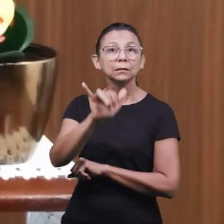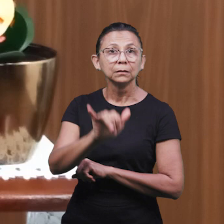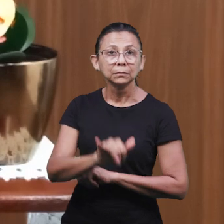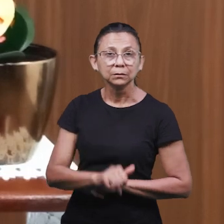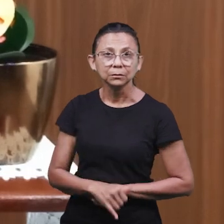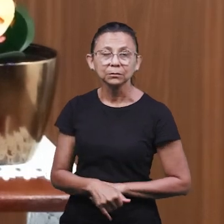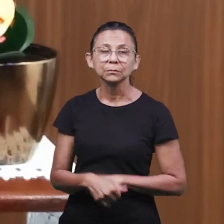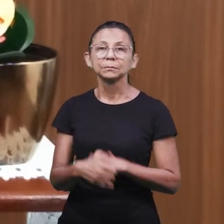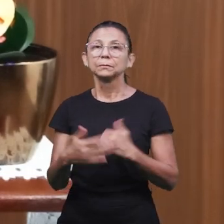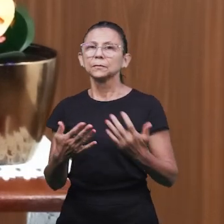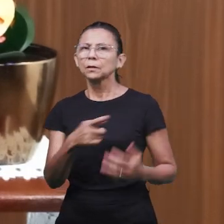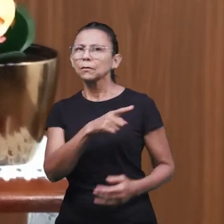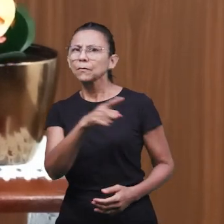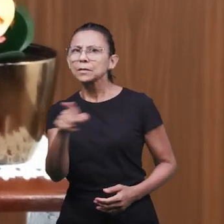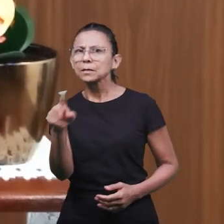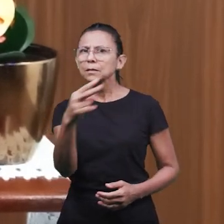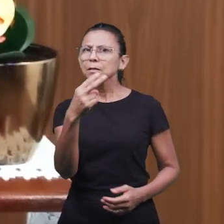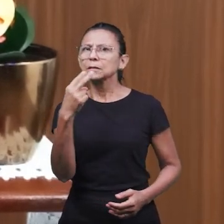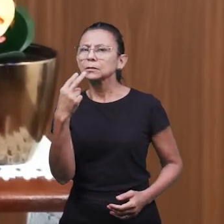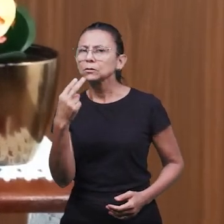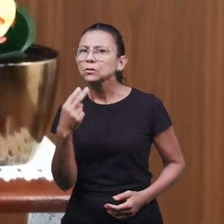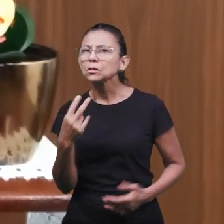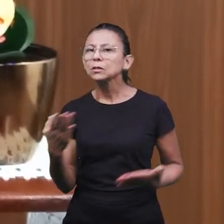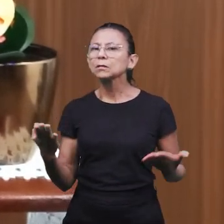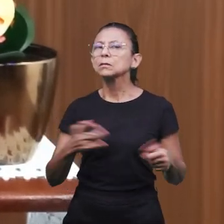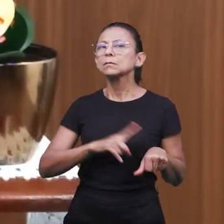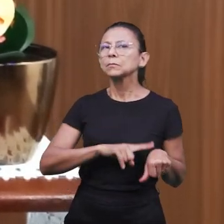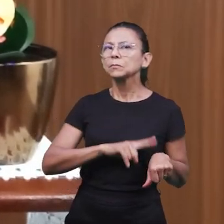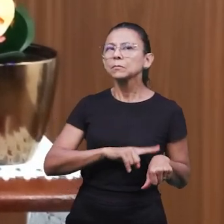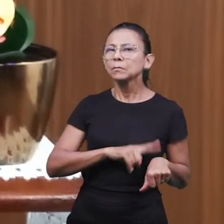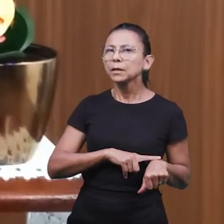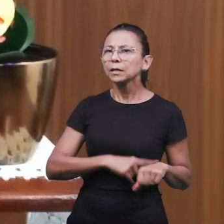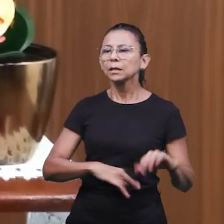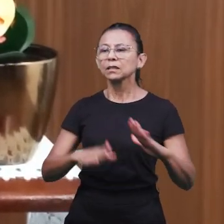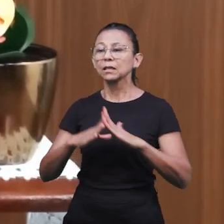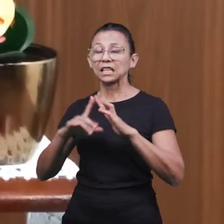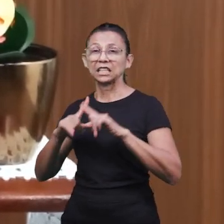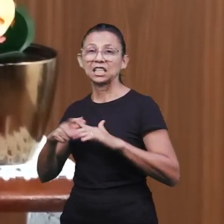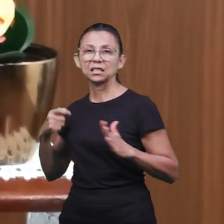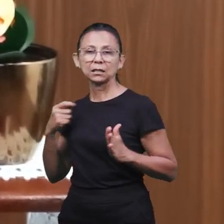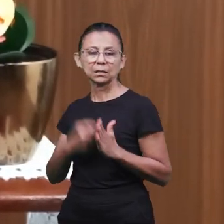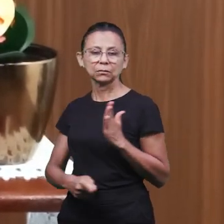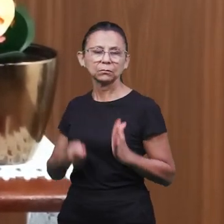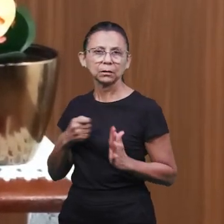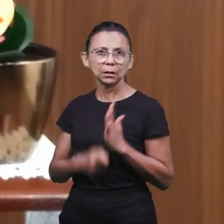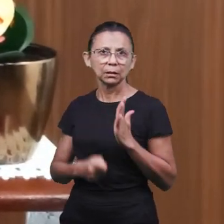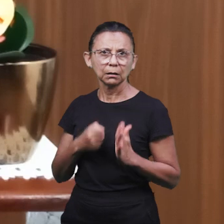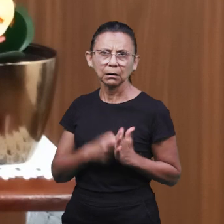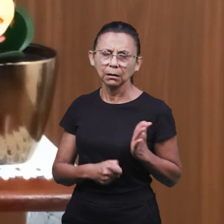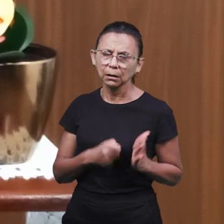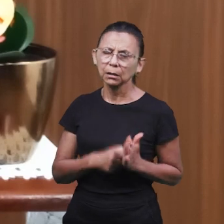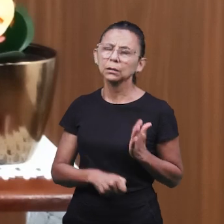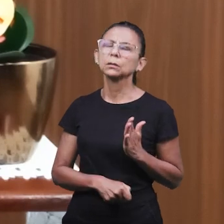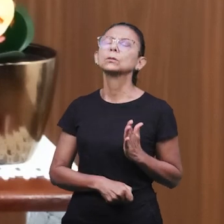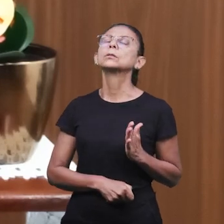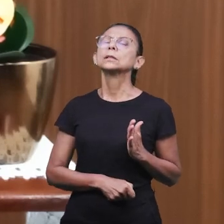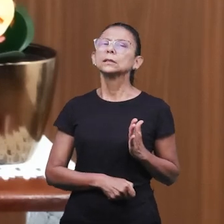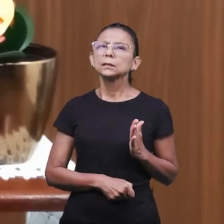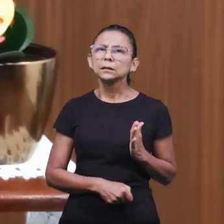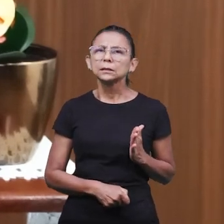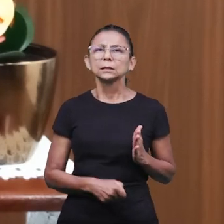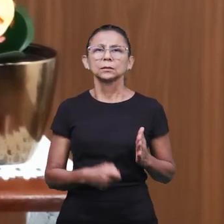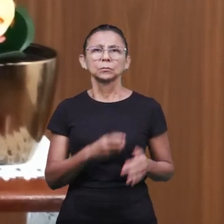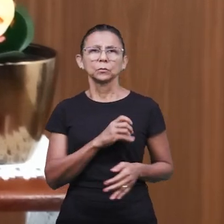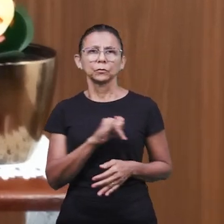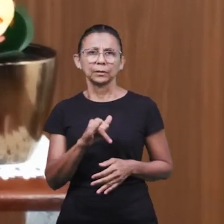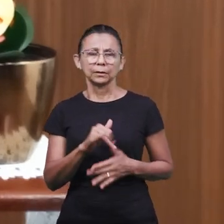Então, meus amados, você que está nos ouvindo nesta hora, a Igreja está lutando. Porque conforme me